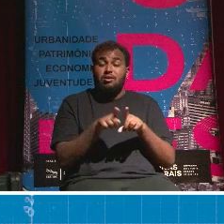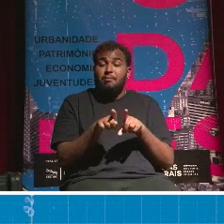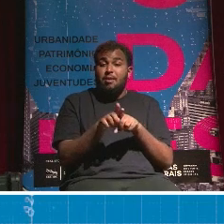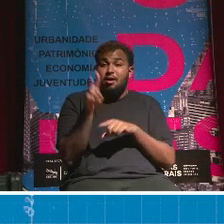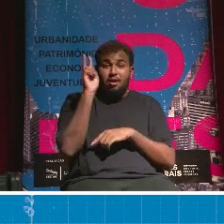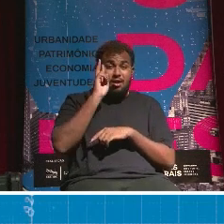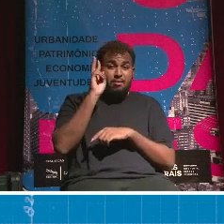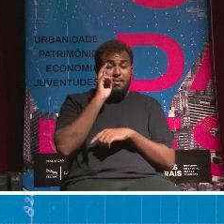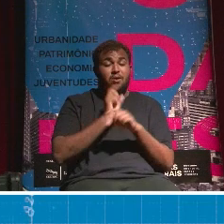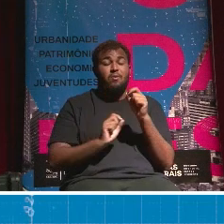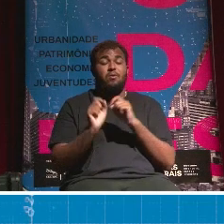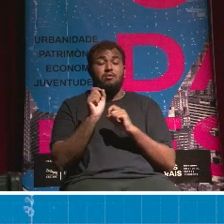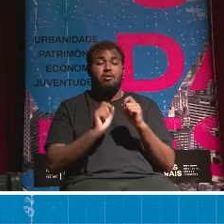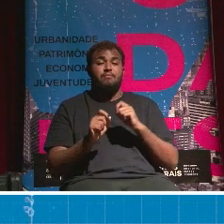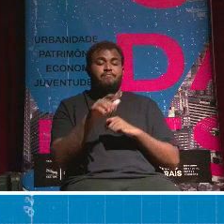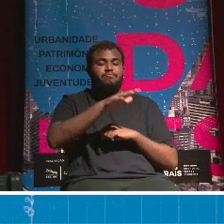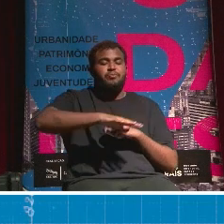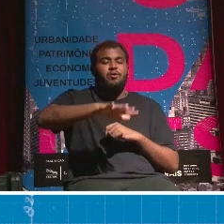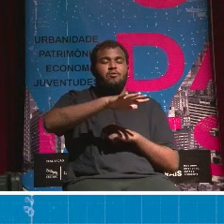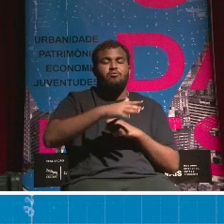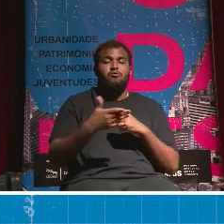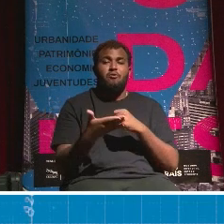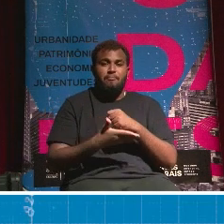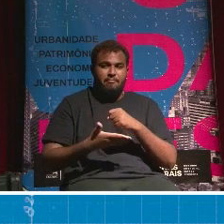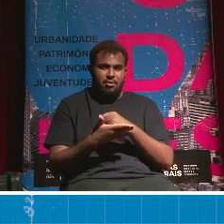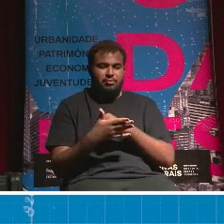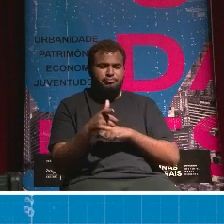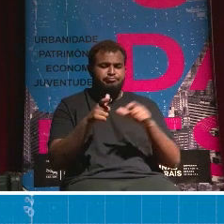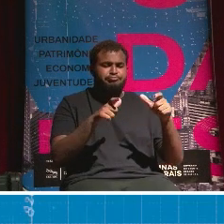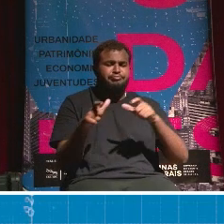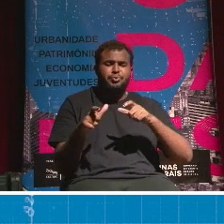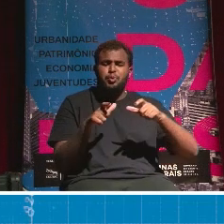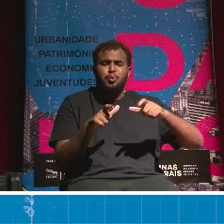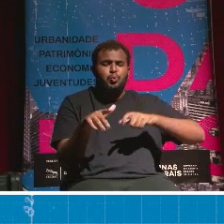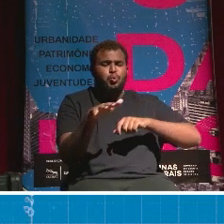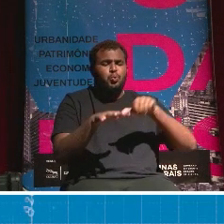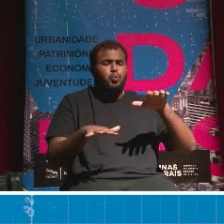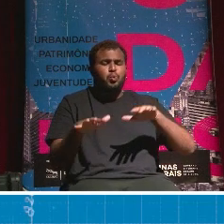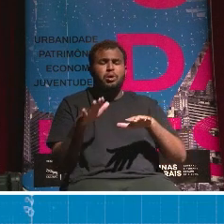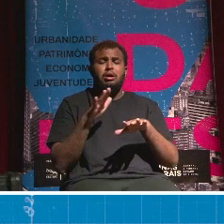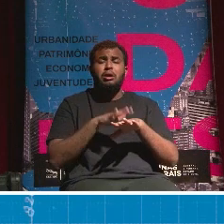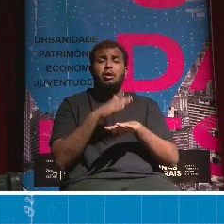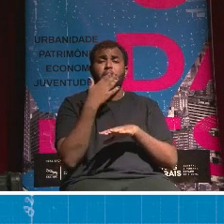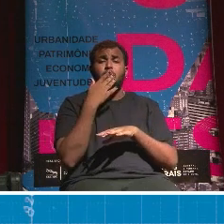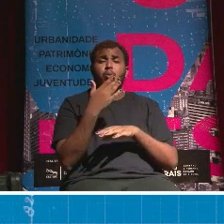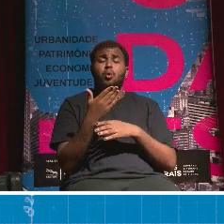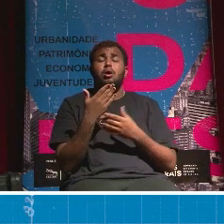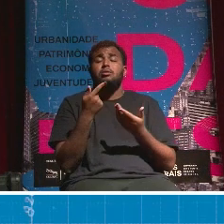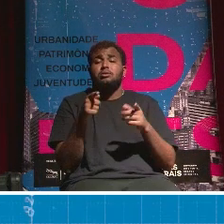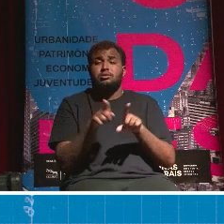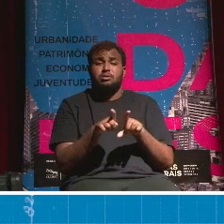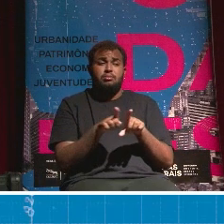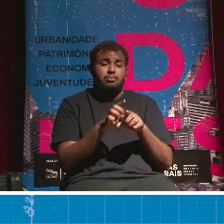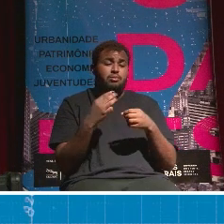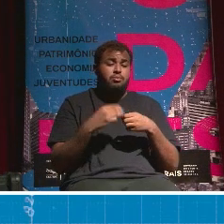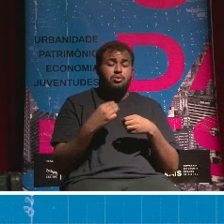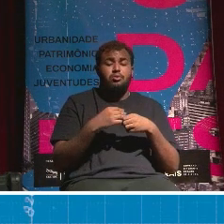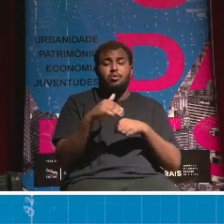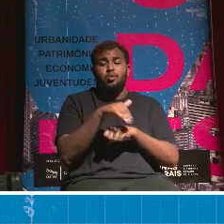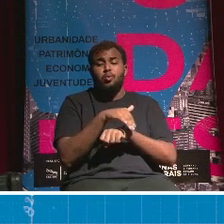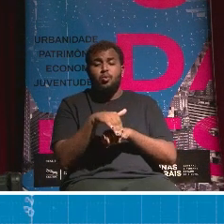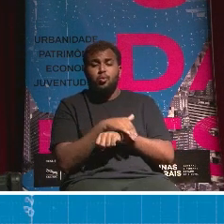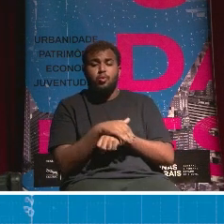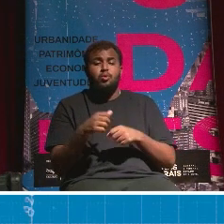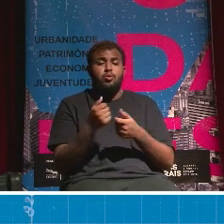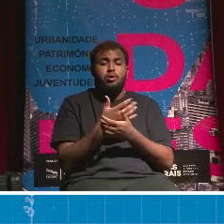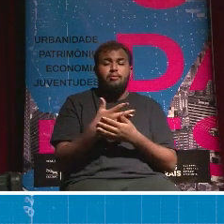territórios são a base. Reconhecer esses lugares, esses espaços intramunicipais, o bairro, a rua, a